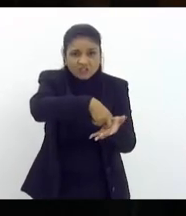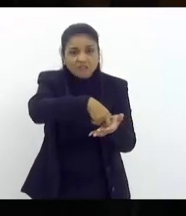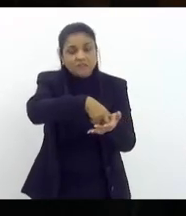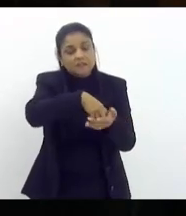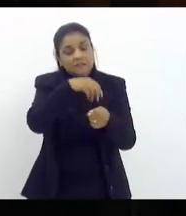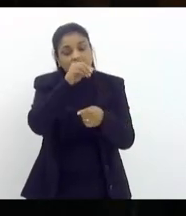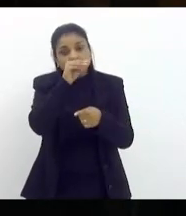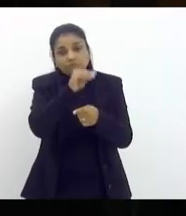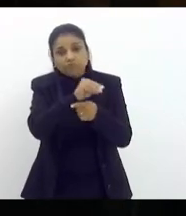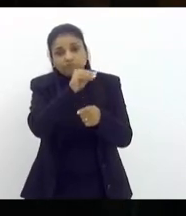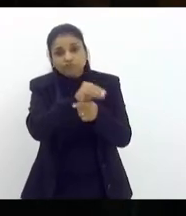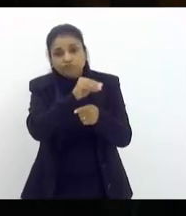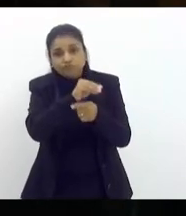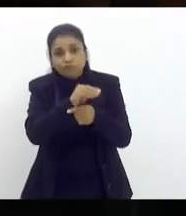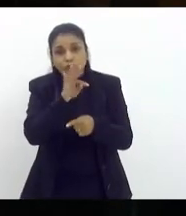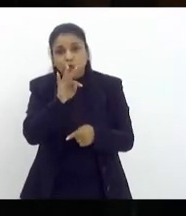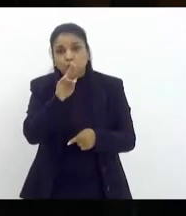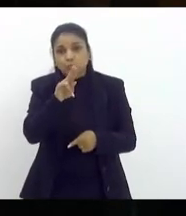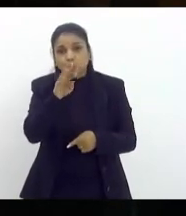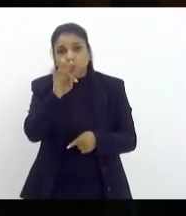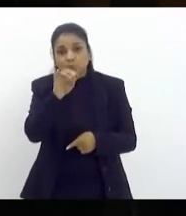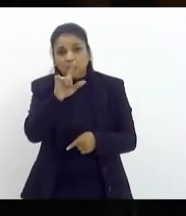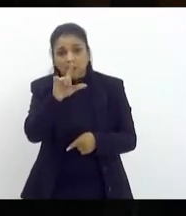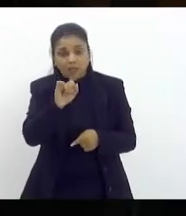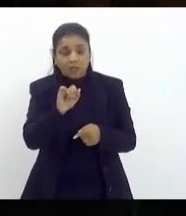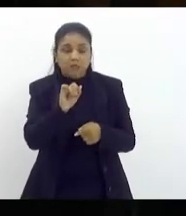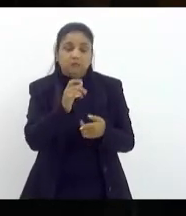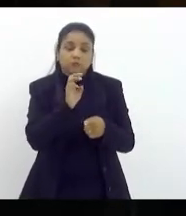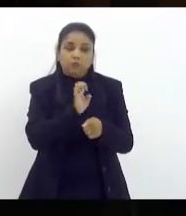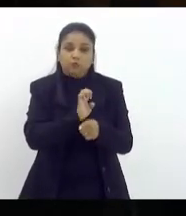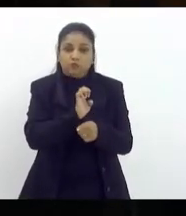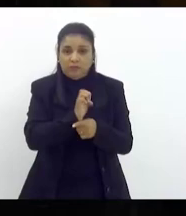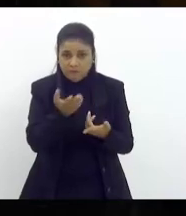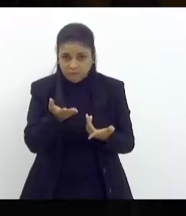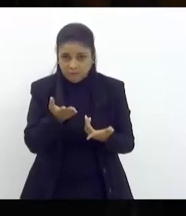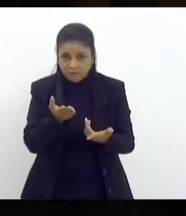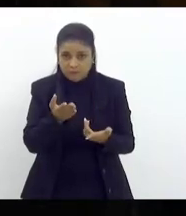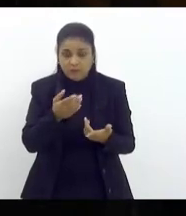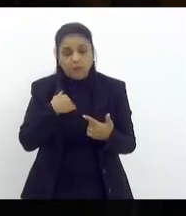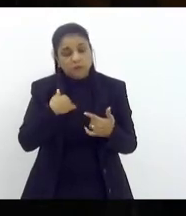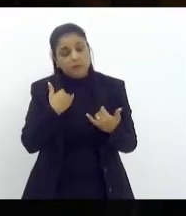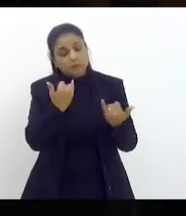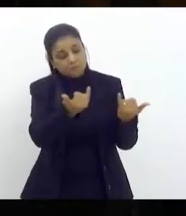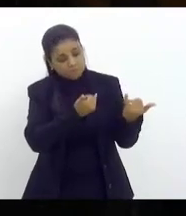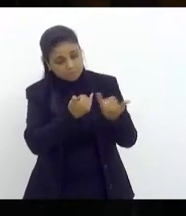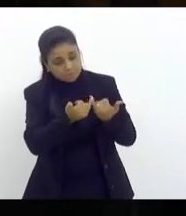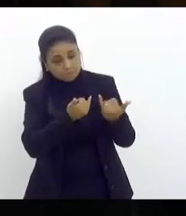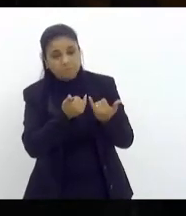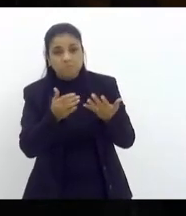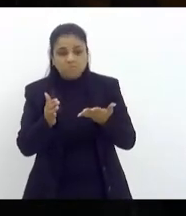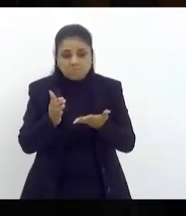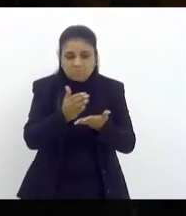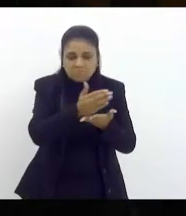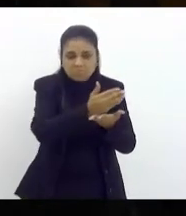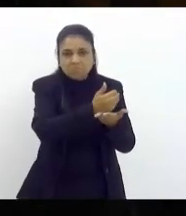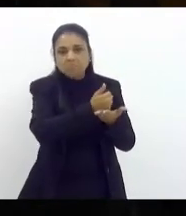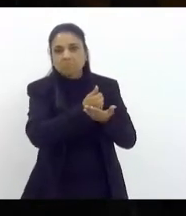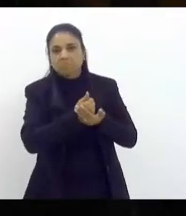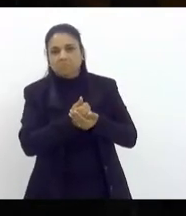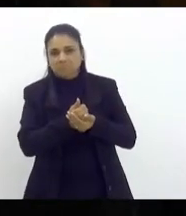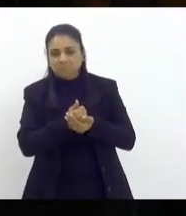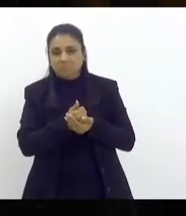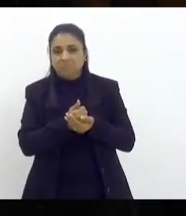Então esse foi um dos temas que levantamos com relação à vida dessas mulheres mas não só isso tá bem trazemos